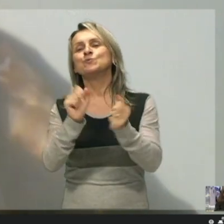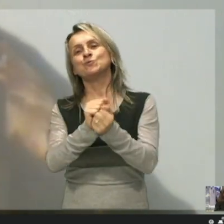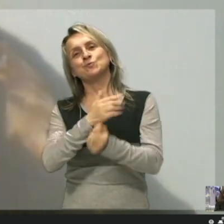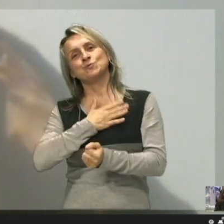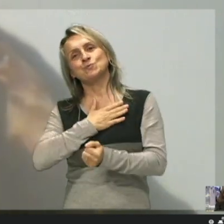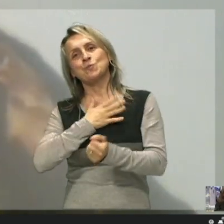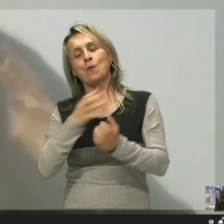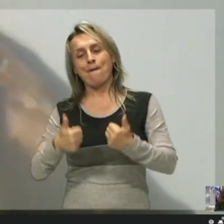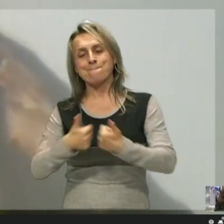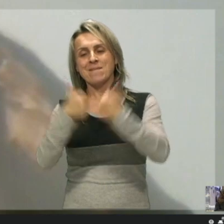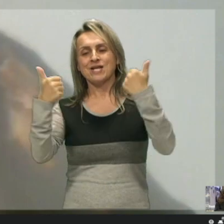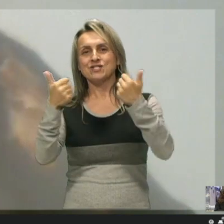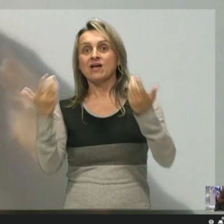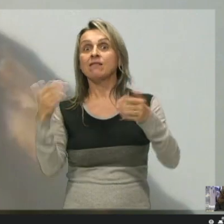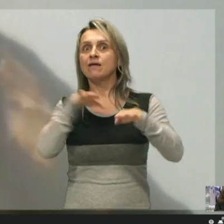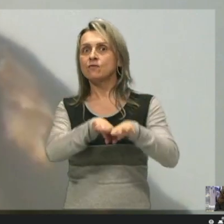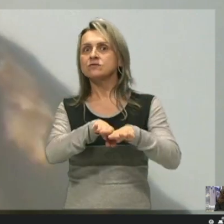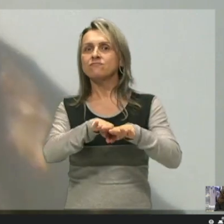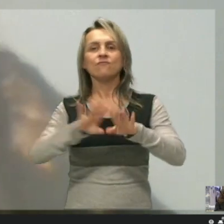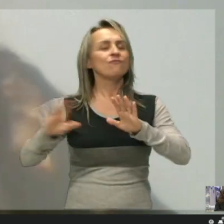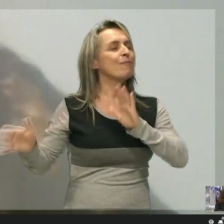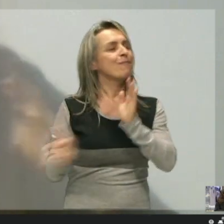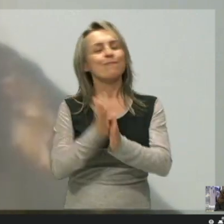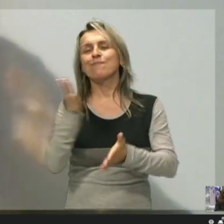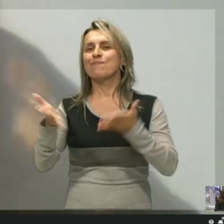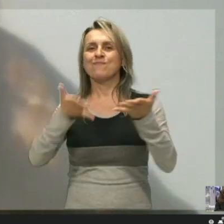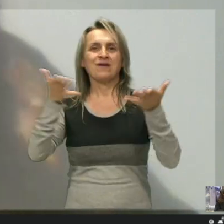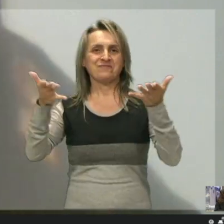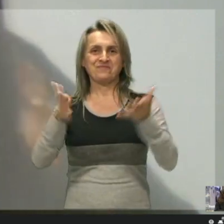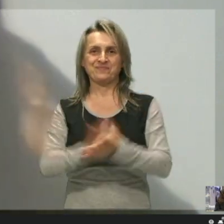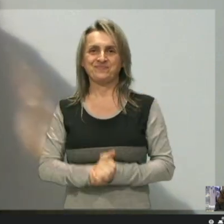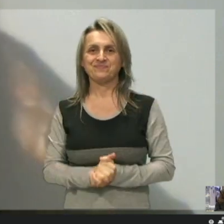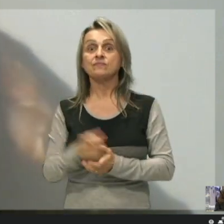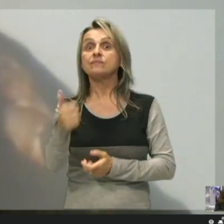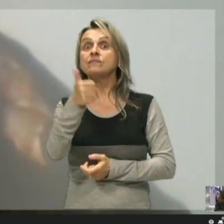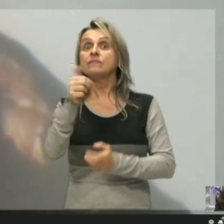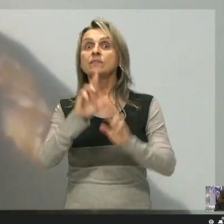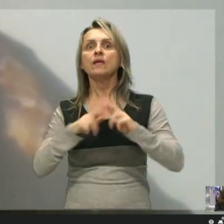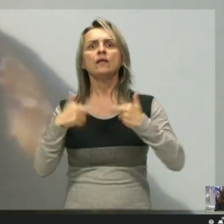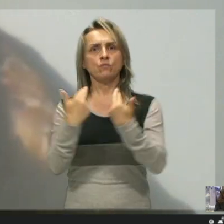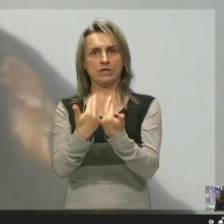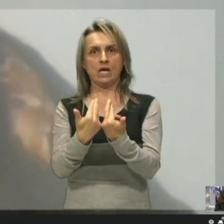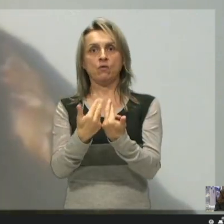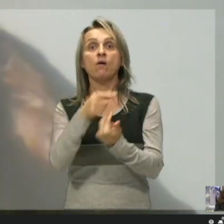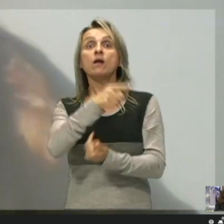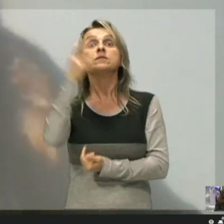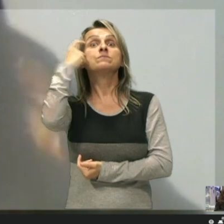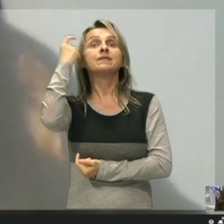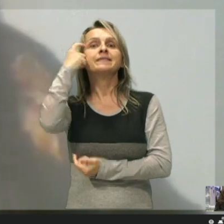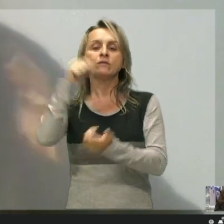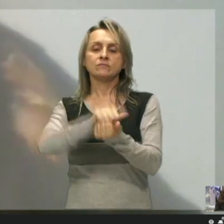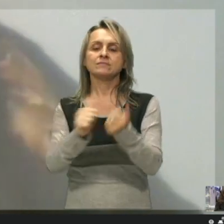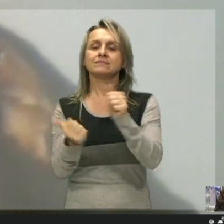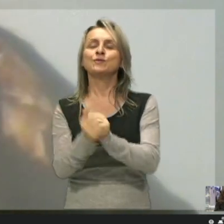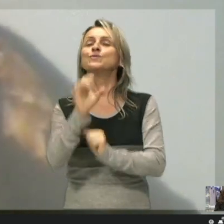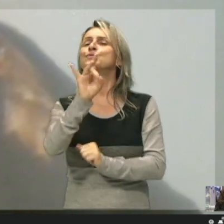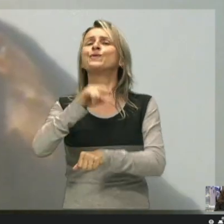que foi um sucesso, né? Na primeira reunião, eles acharam que a gente tinha que adaptar banheiros apenas. E